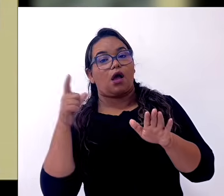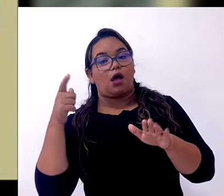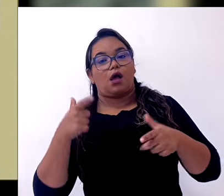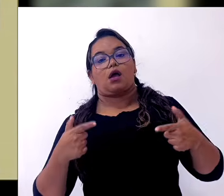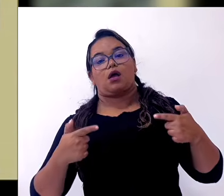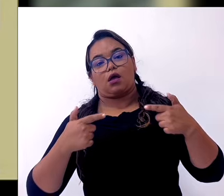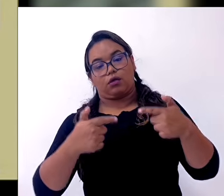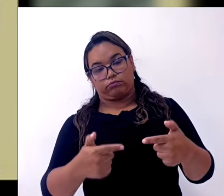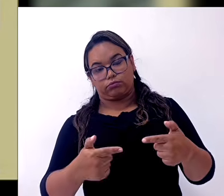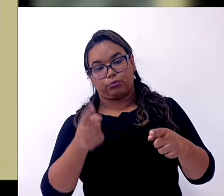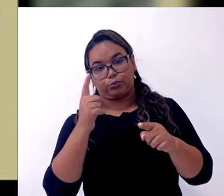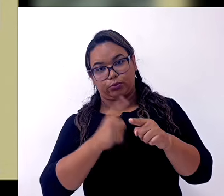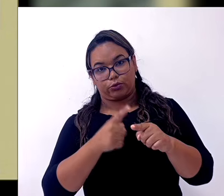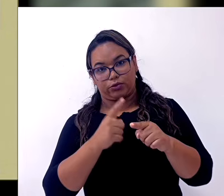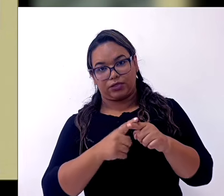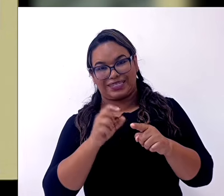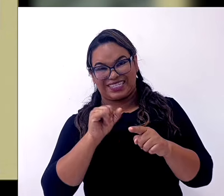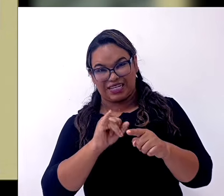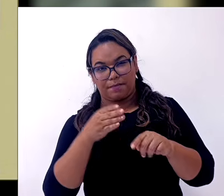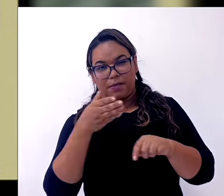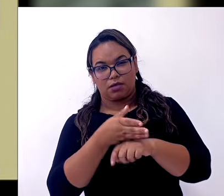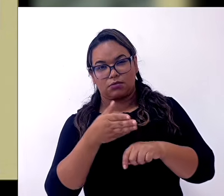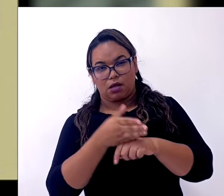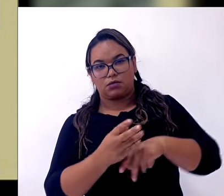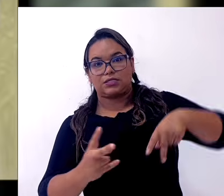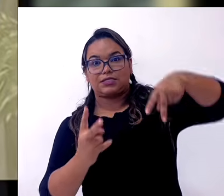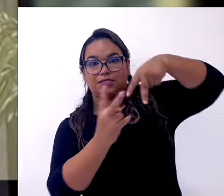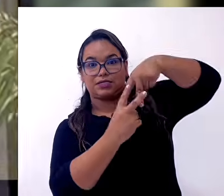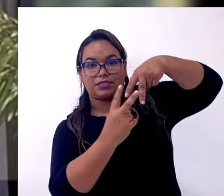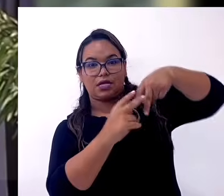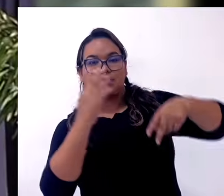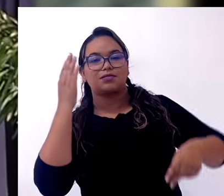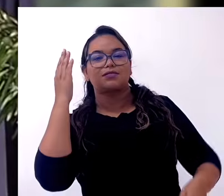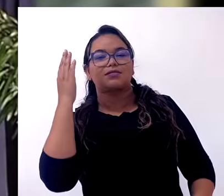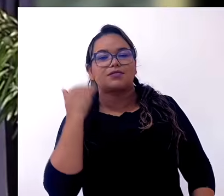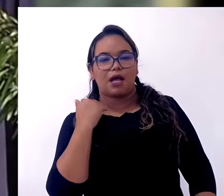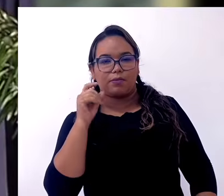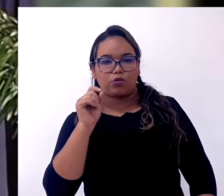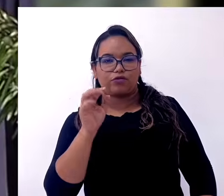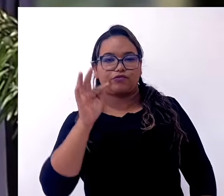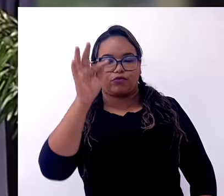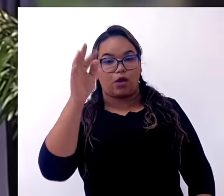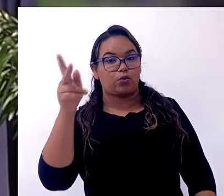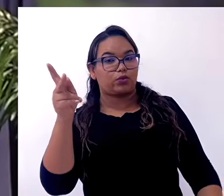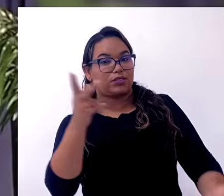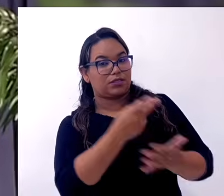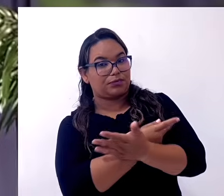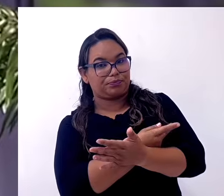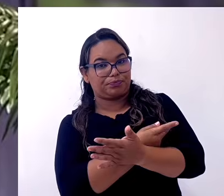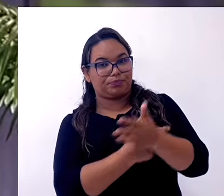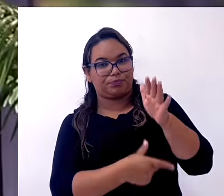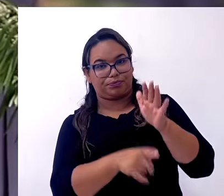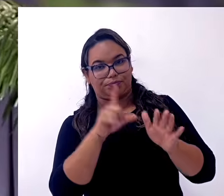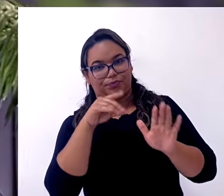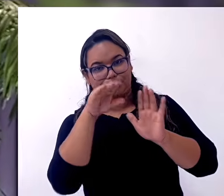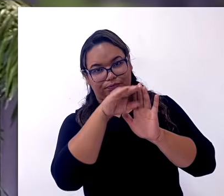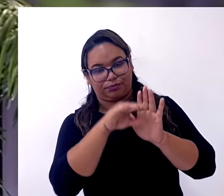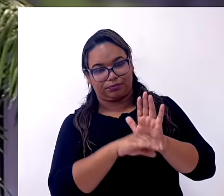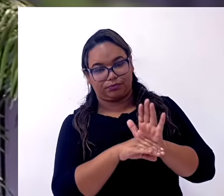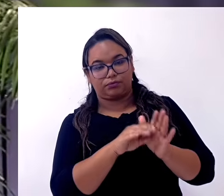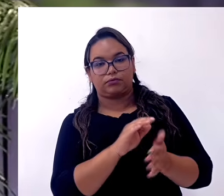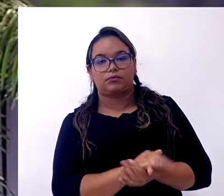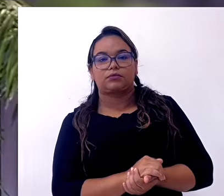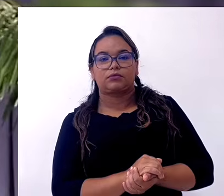seu rosto. Prestem atenção que ele não tem barba. A CIA e o Serviço Secreto disseram uma